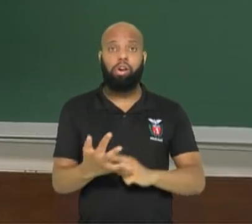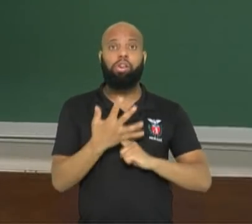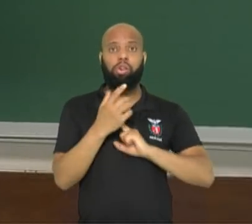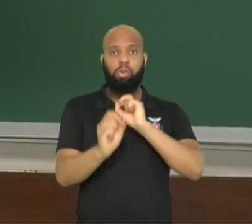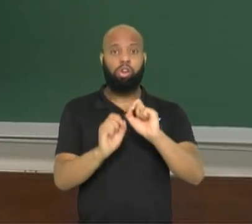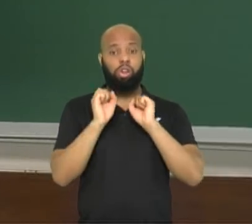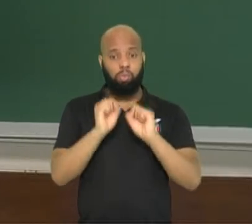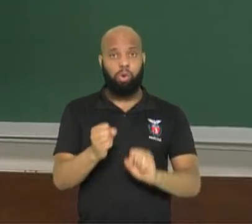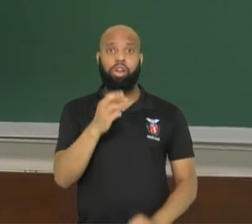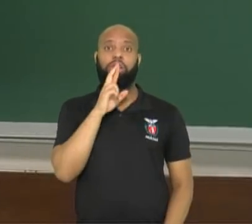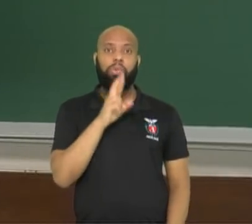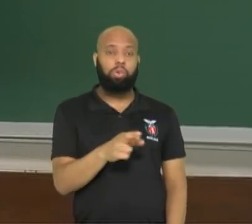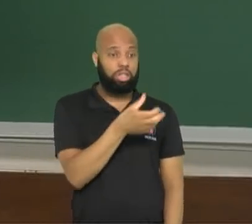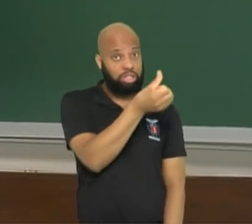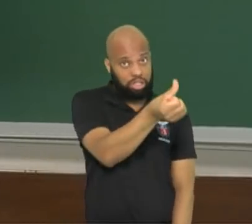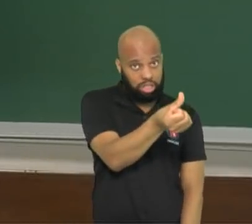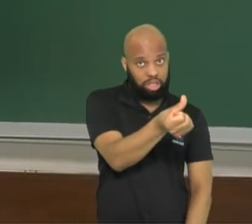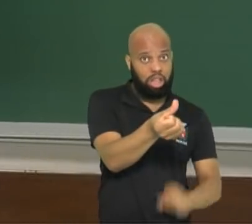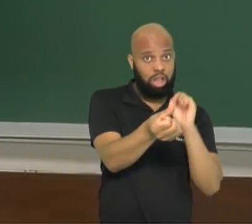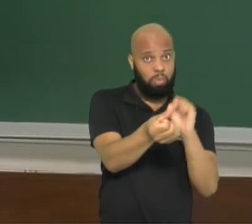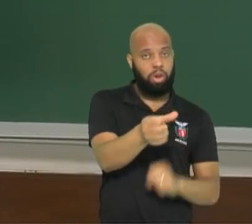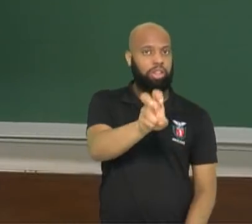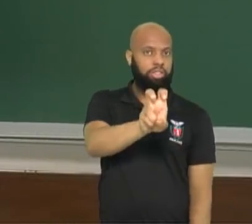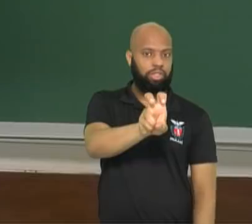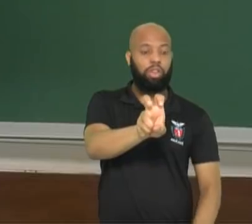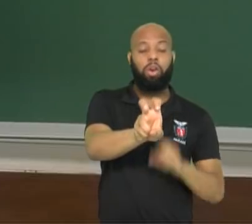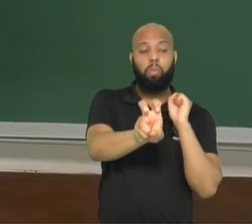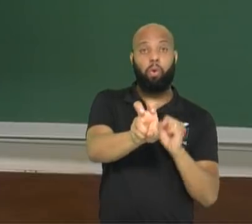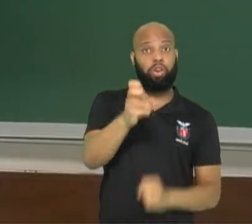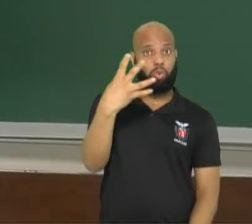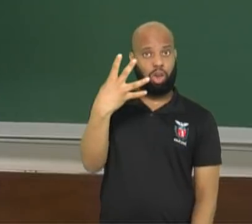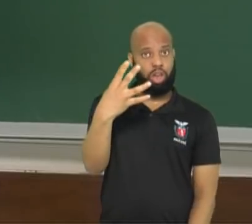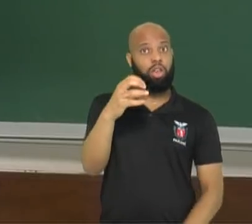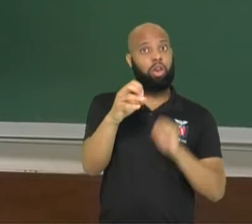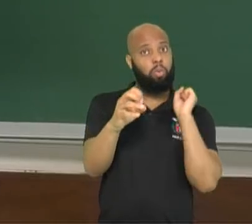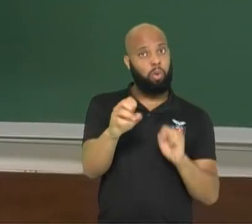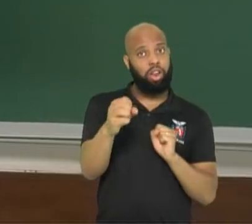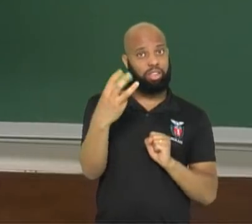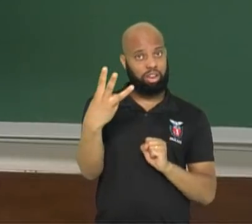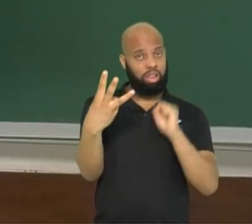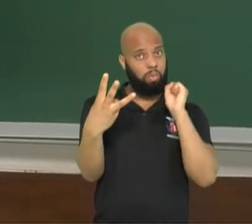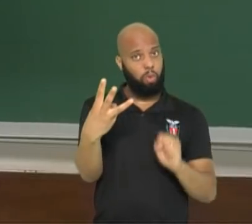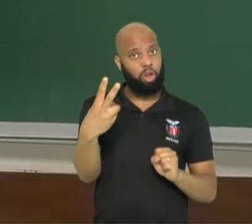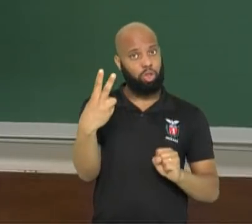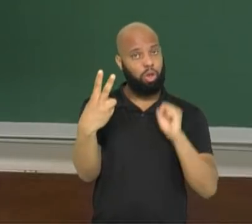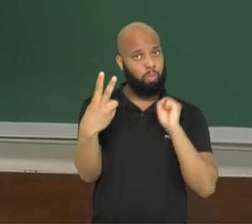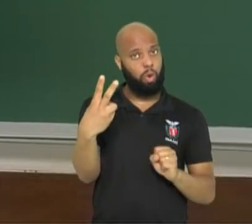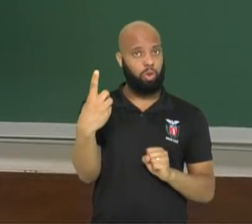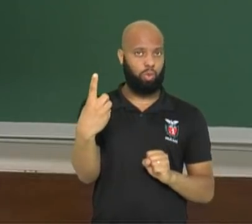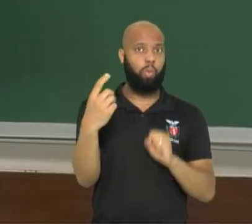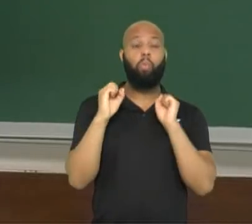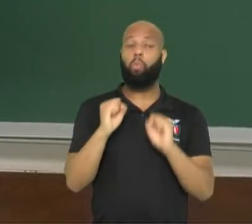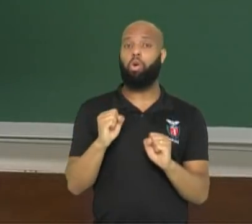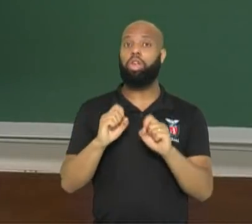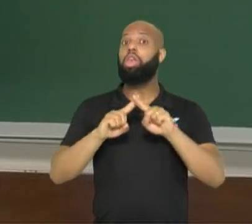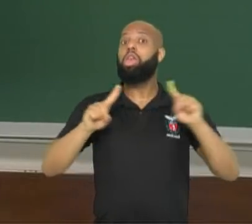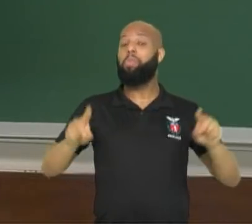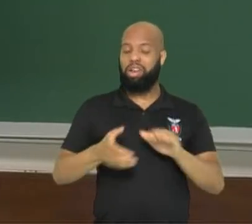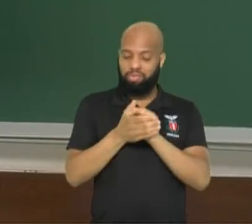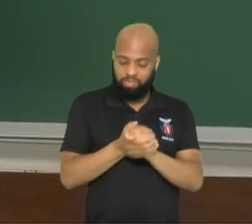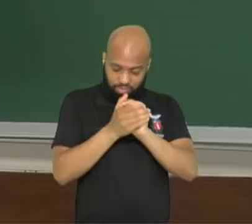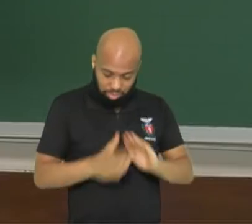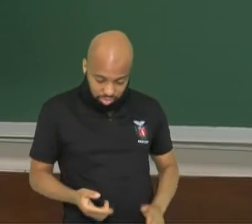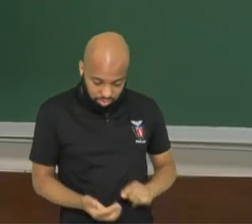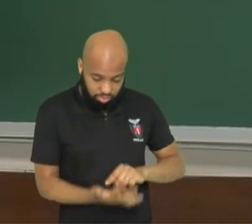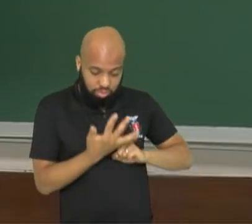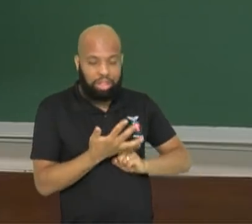dar um resultado 6, 5, 4, 3, 2 ou 1. A gente não sabe, mas a gente